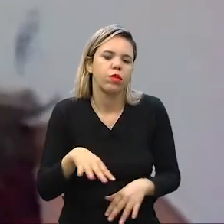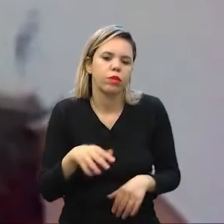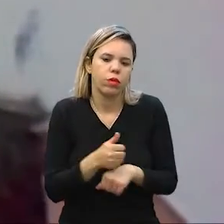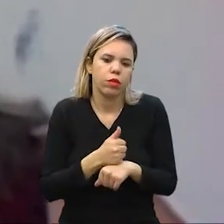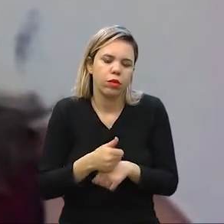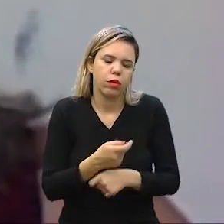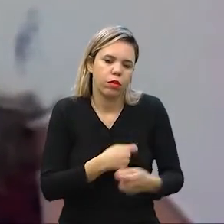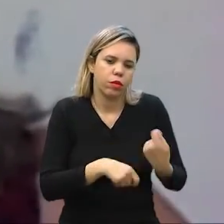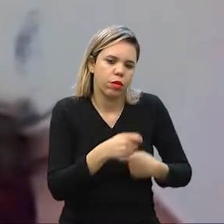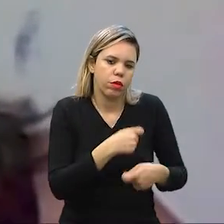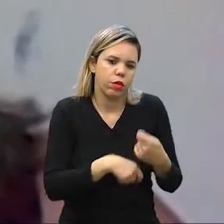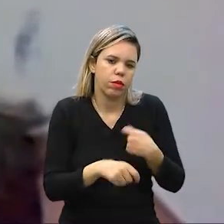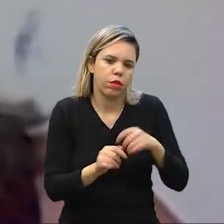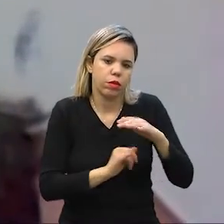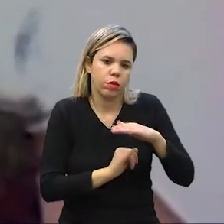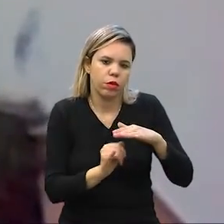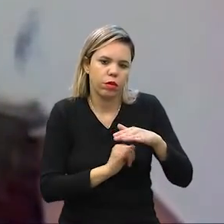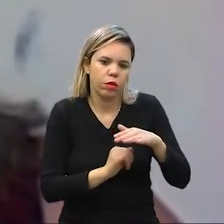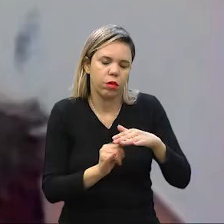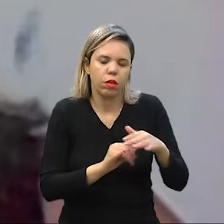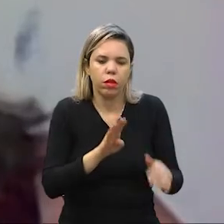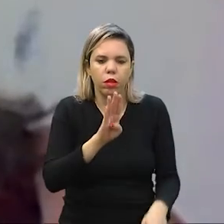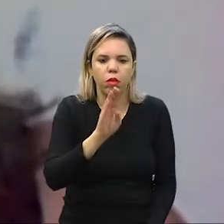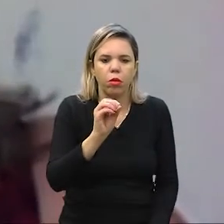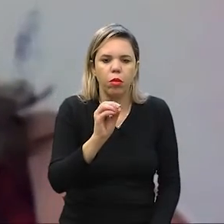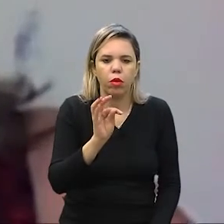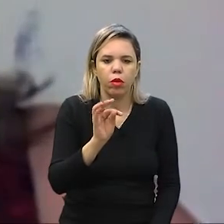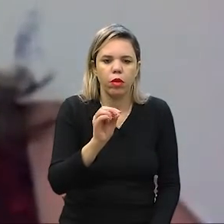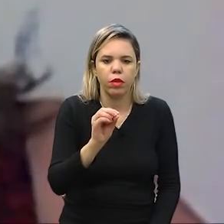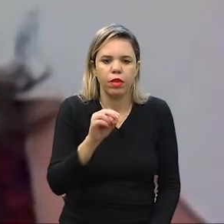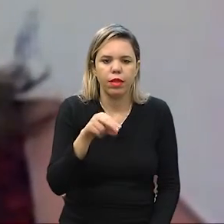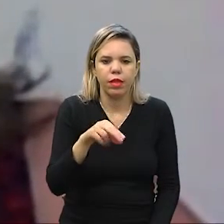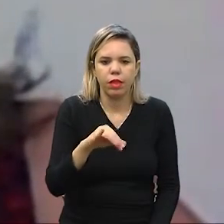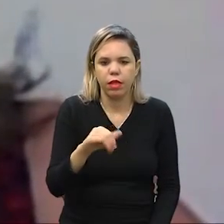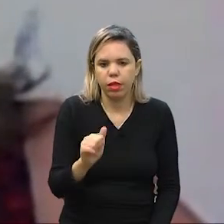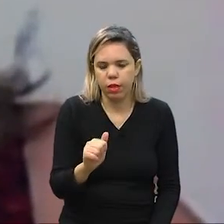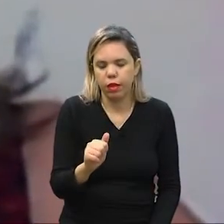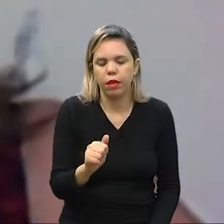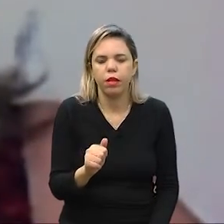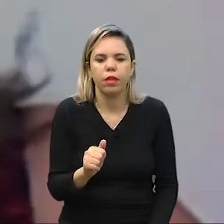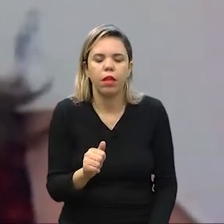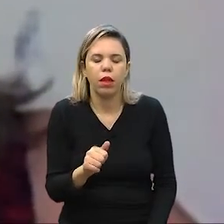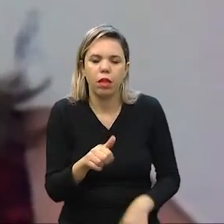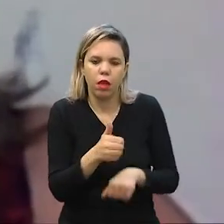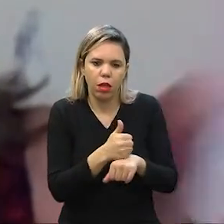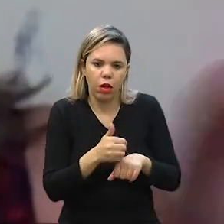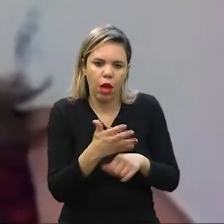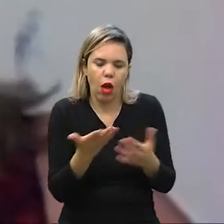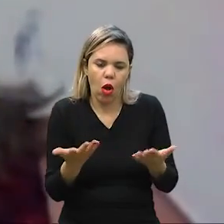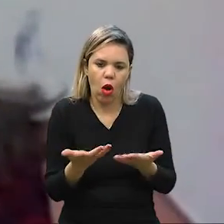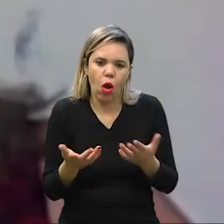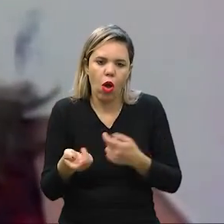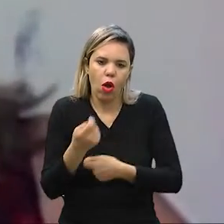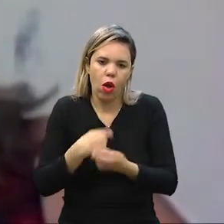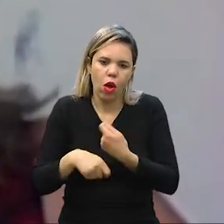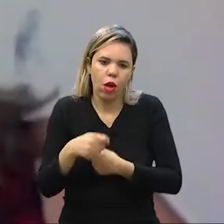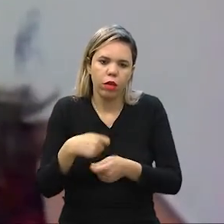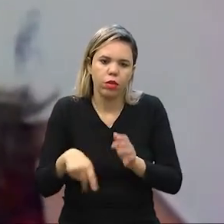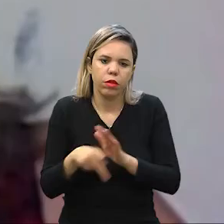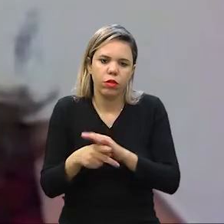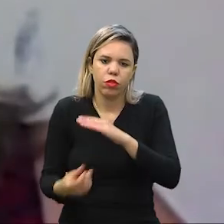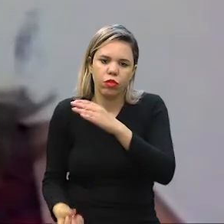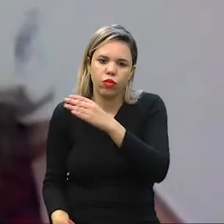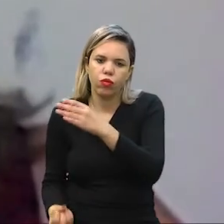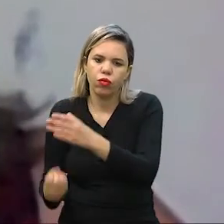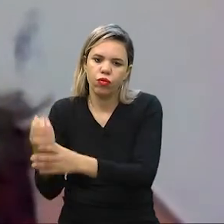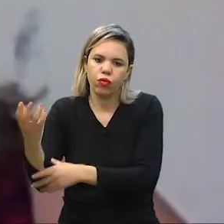eram administradas pelo Instituto de Botânica. E essas áreas agora vão ser administradas pela